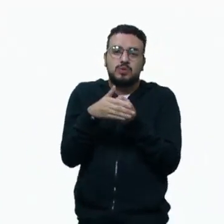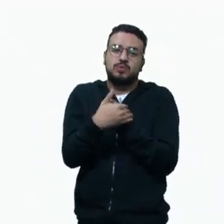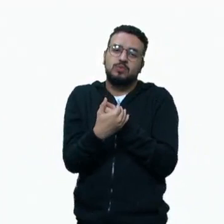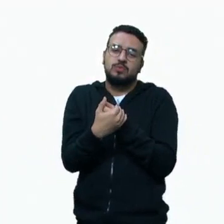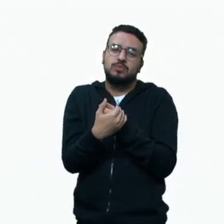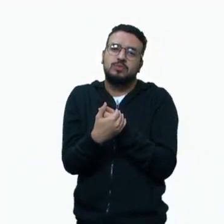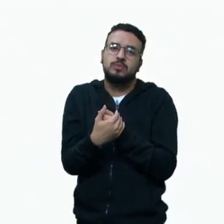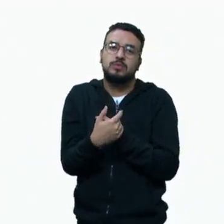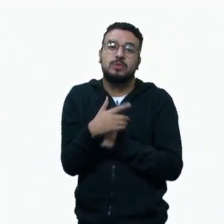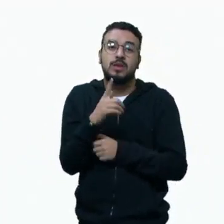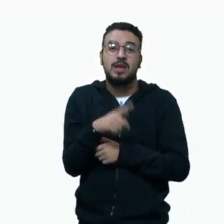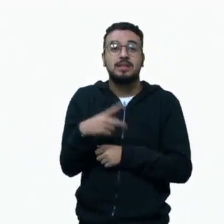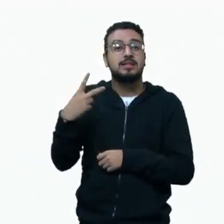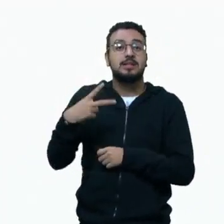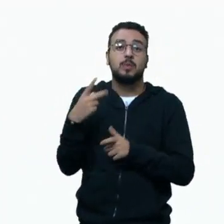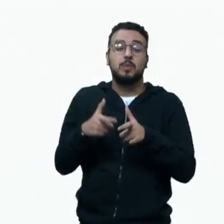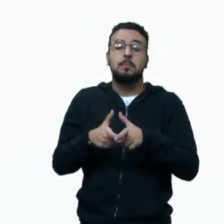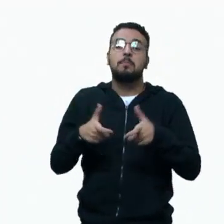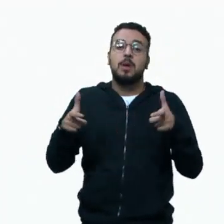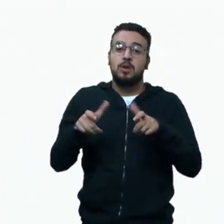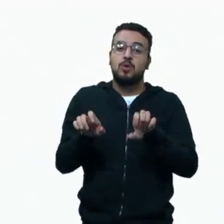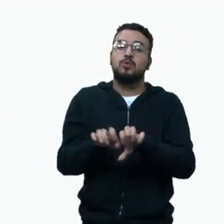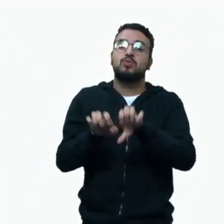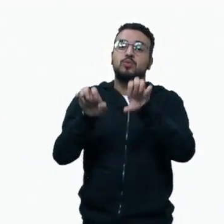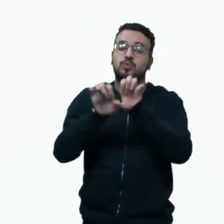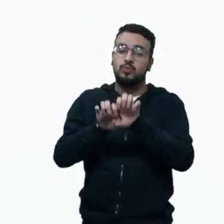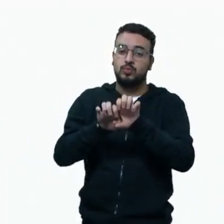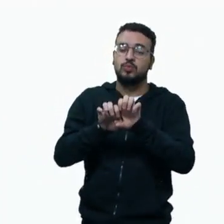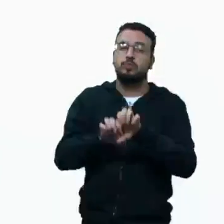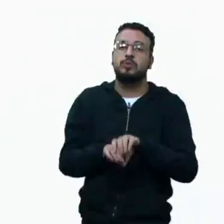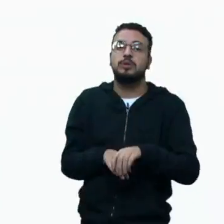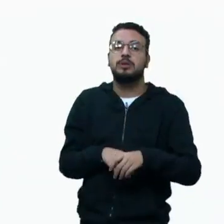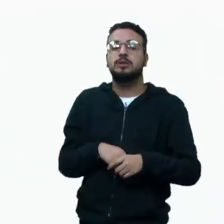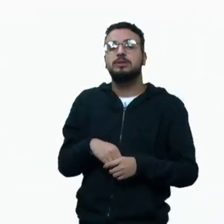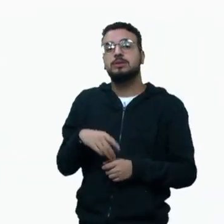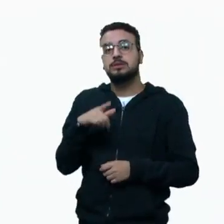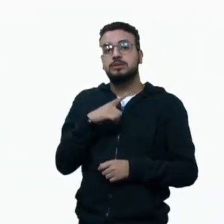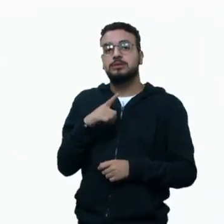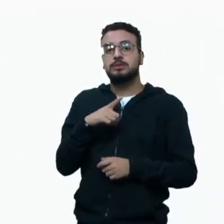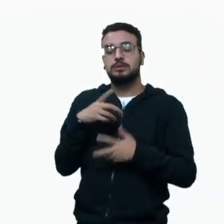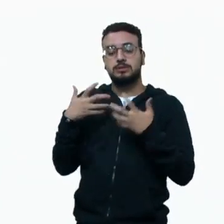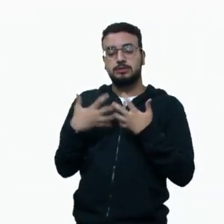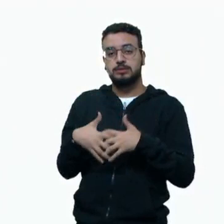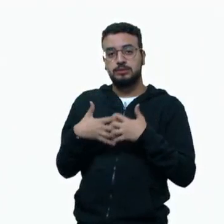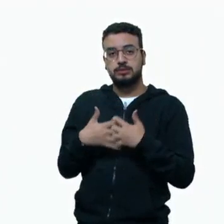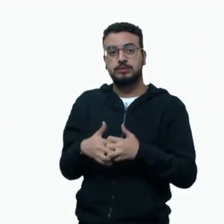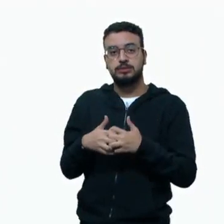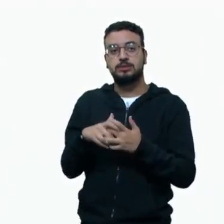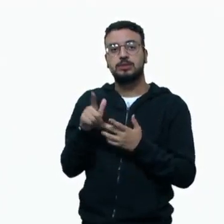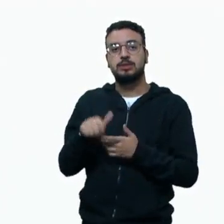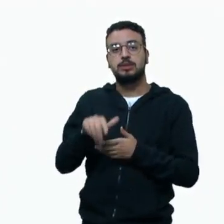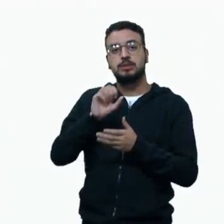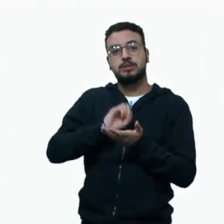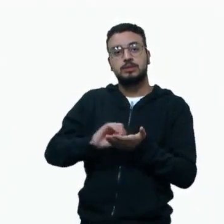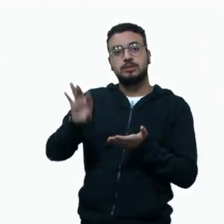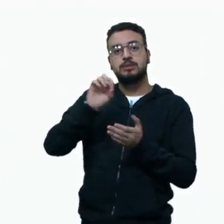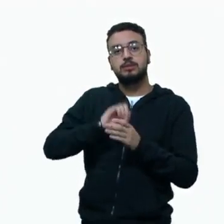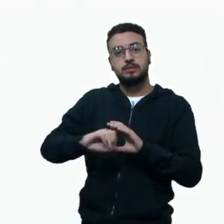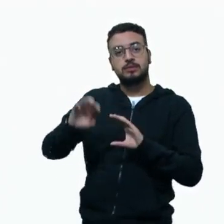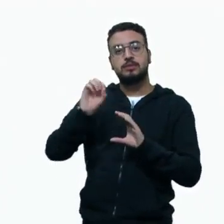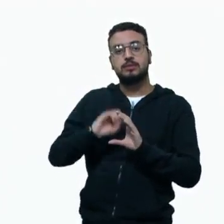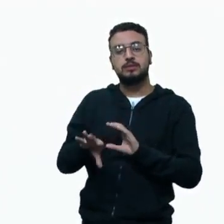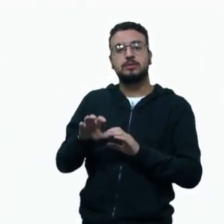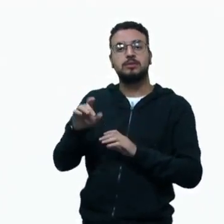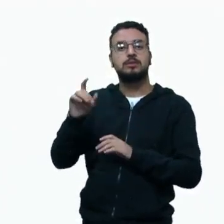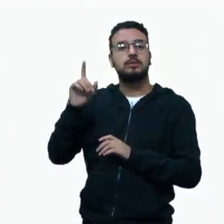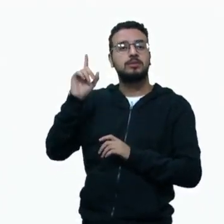é a segunda maior estrutura do encéfalo, e ele tem como função o envio constante de impulsos